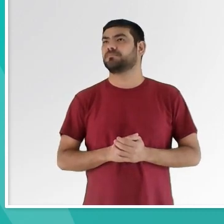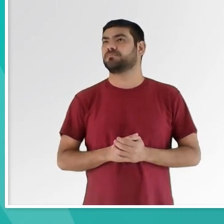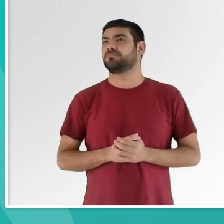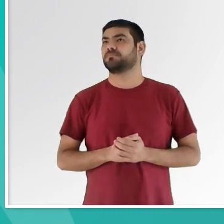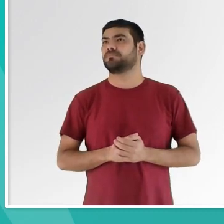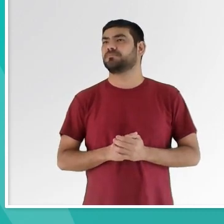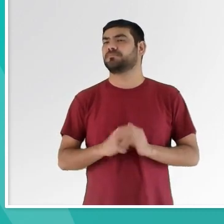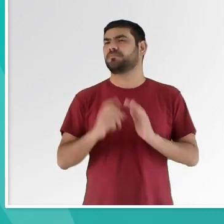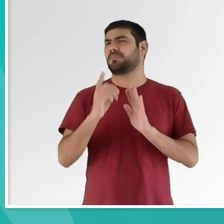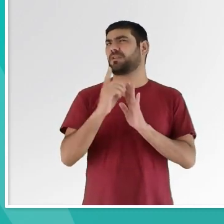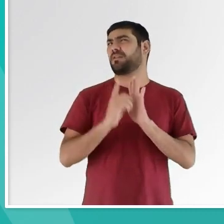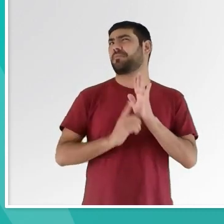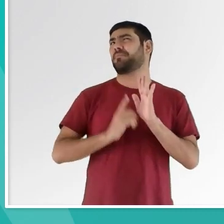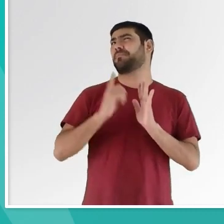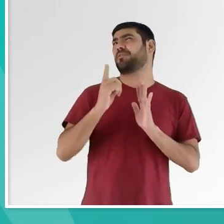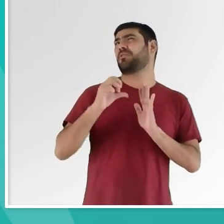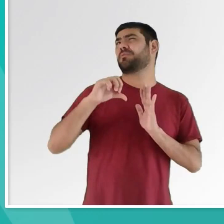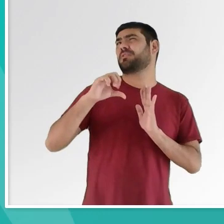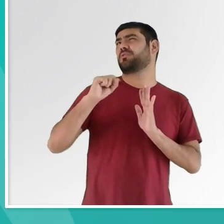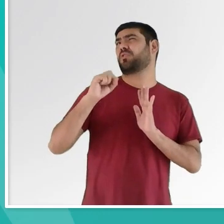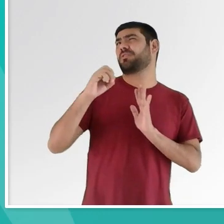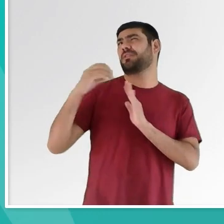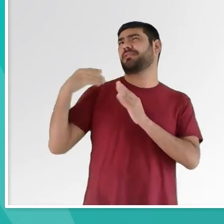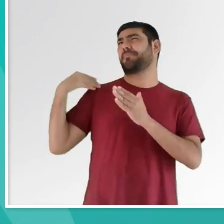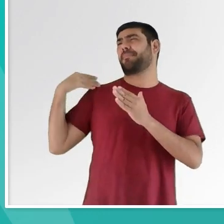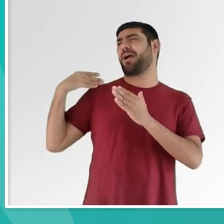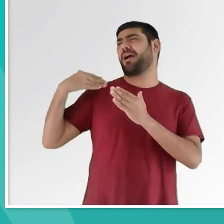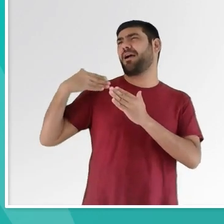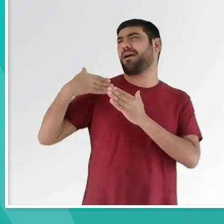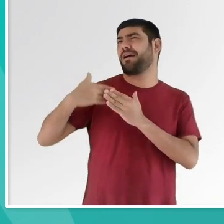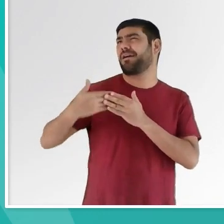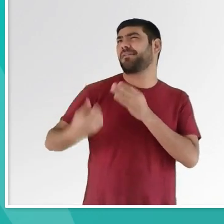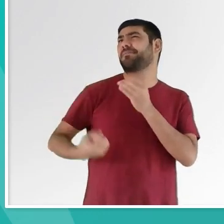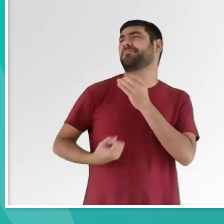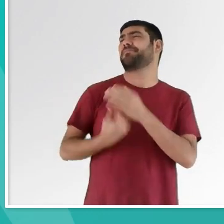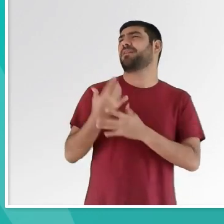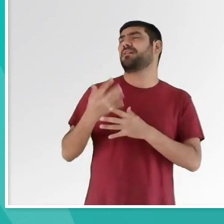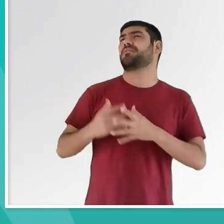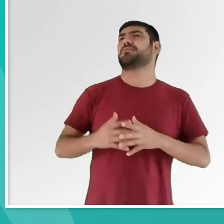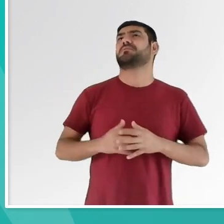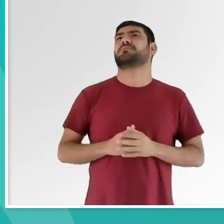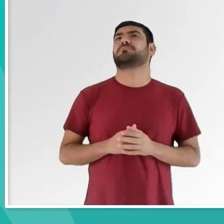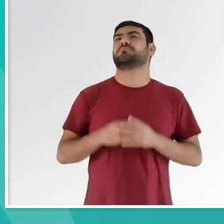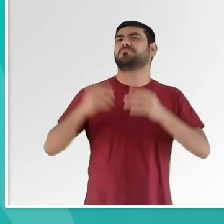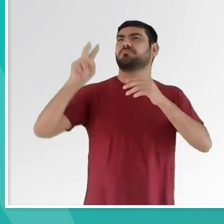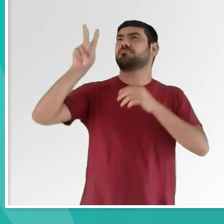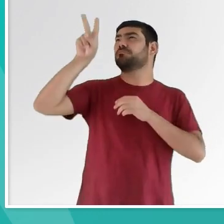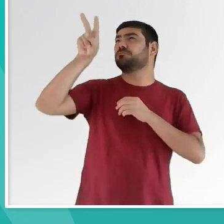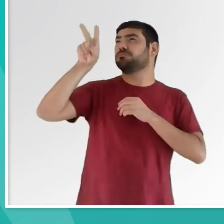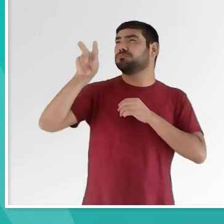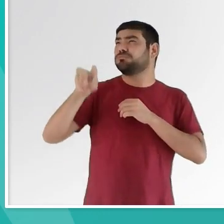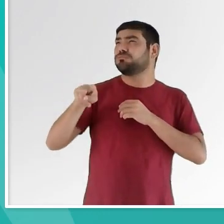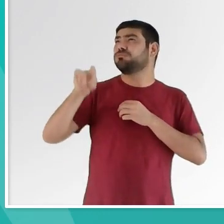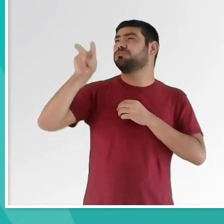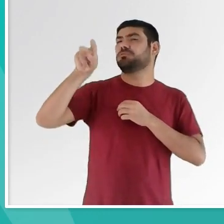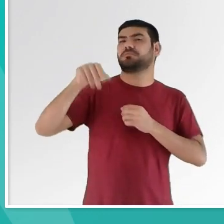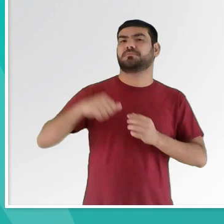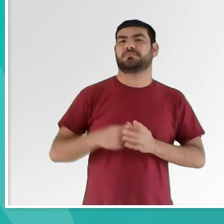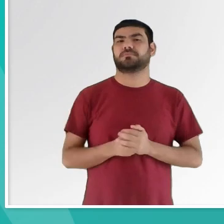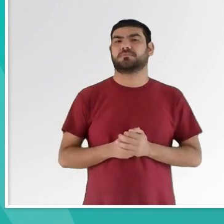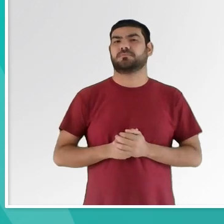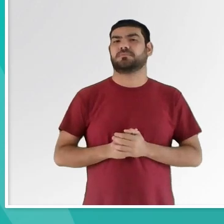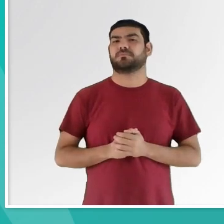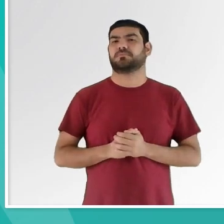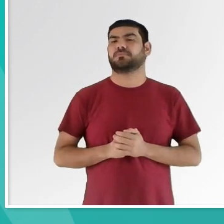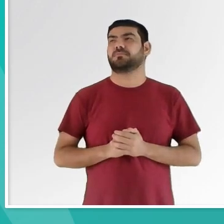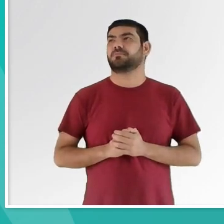1980, quando foi constatado que as fontes de petróleo e de outras matérias-primas não renováveis estavam